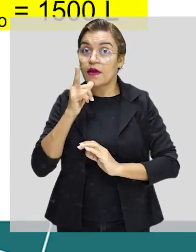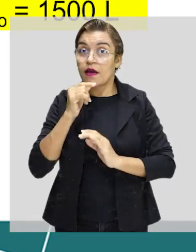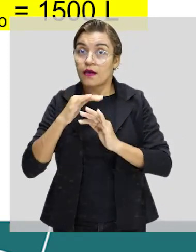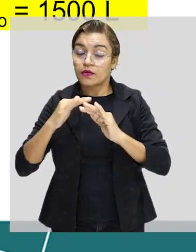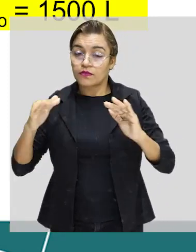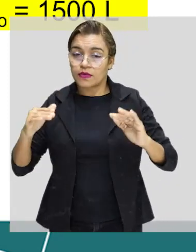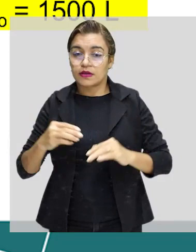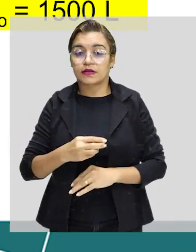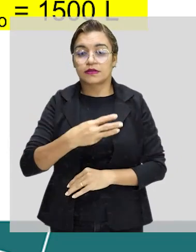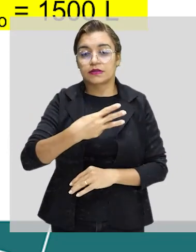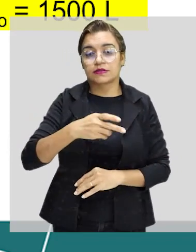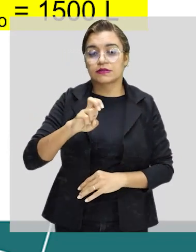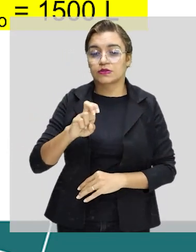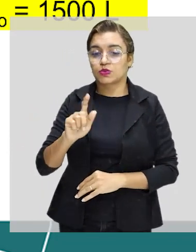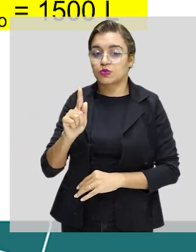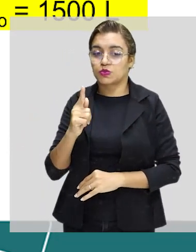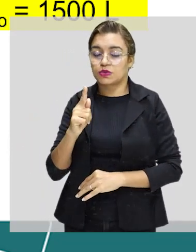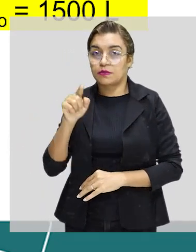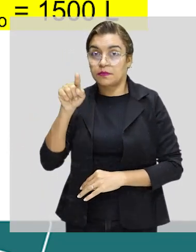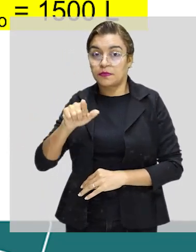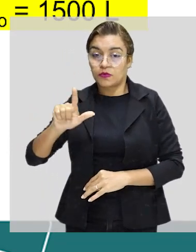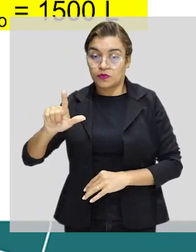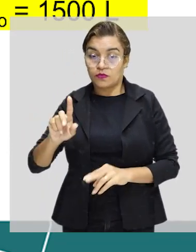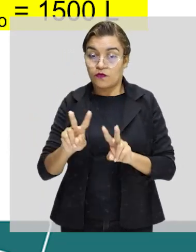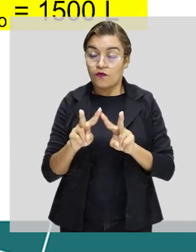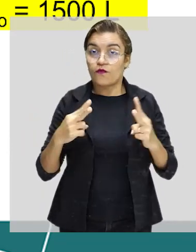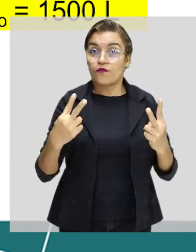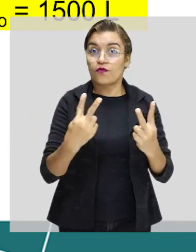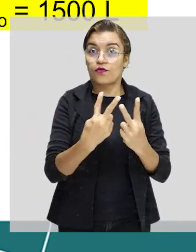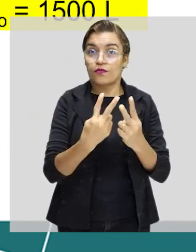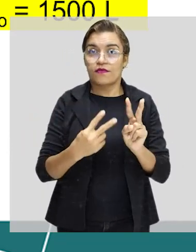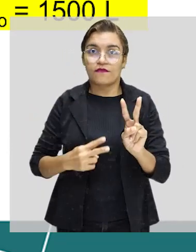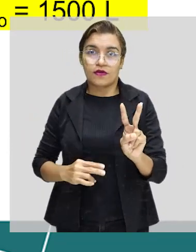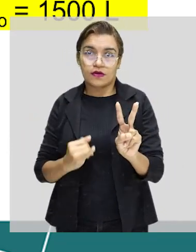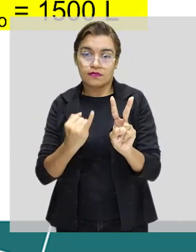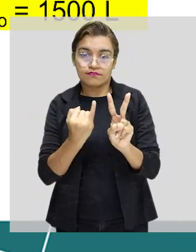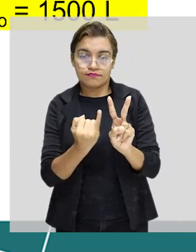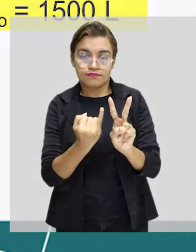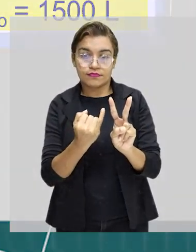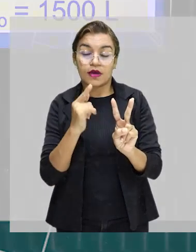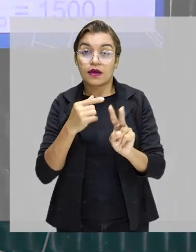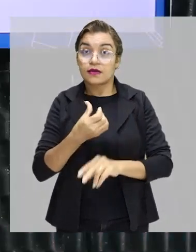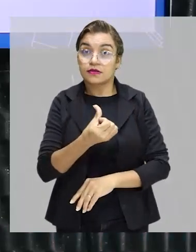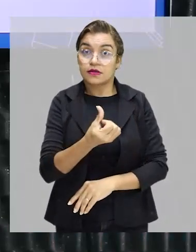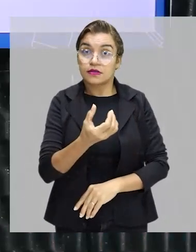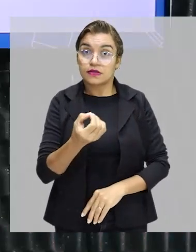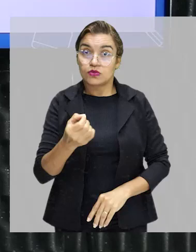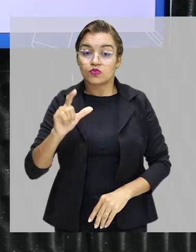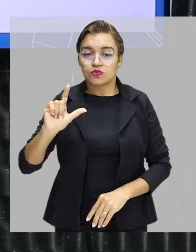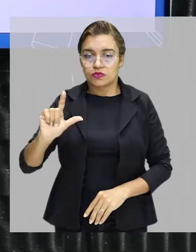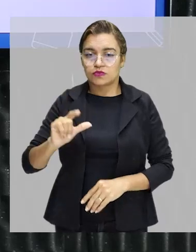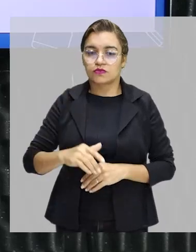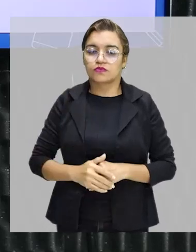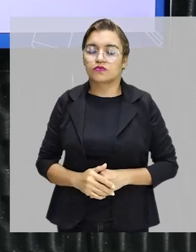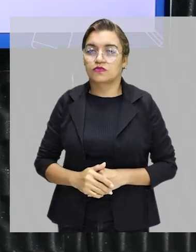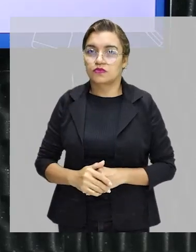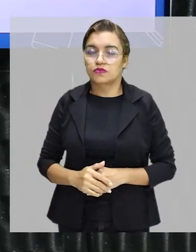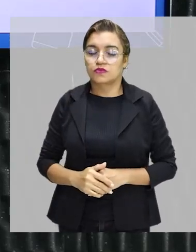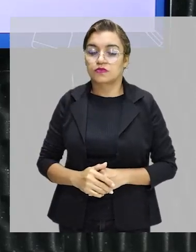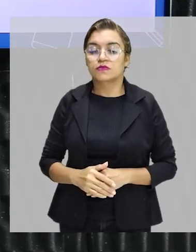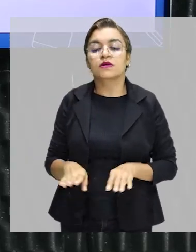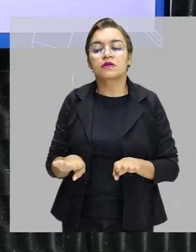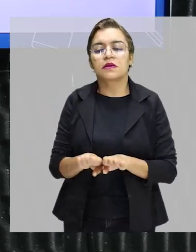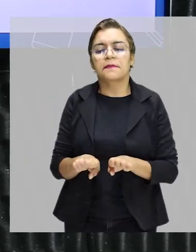gramas por litro. O volume que eu tenho é de 600 litros. Show?